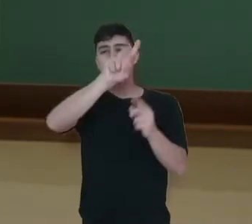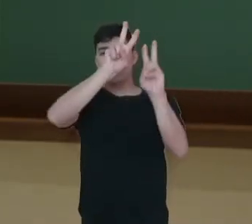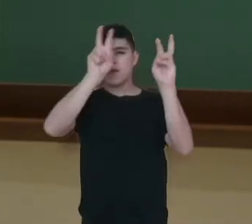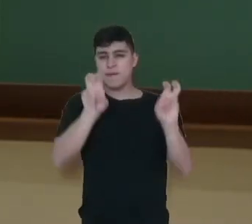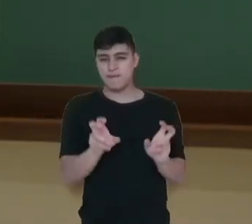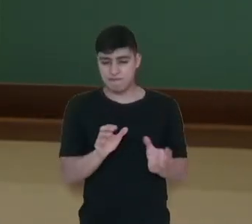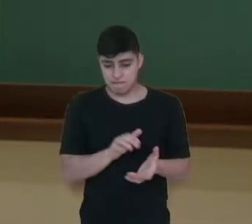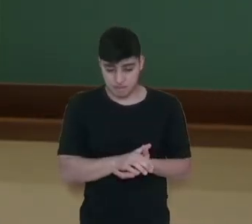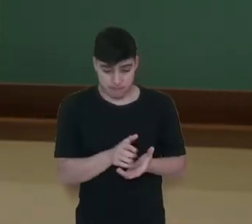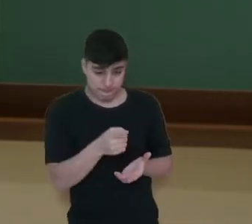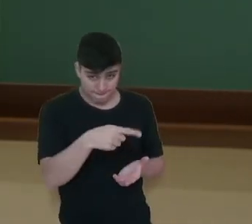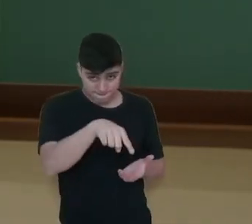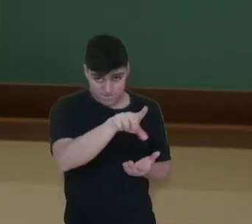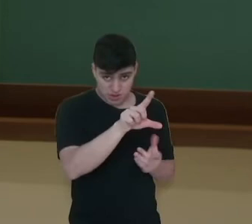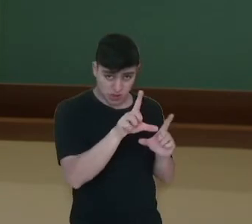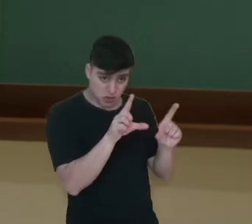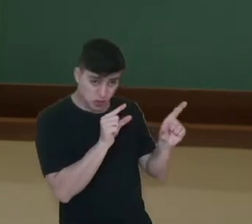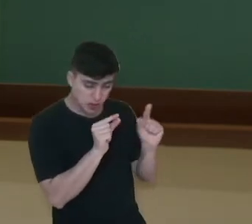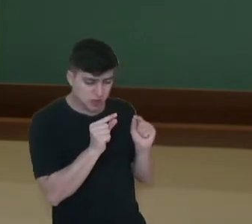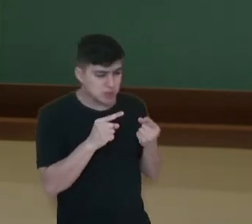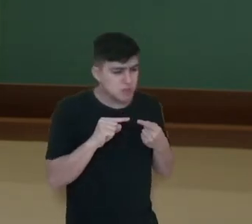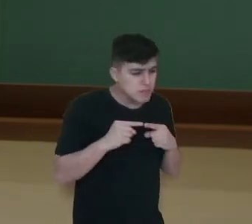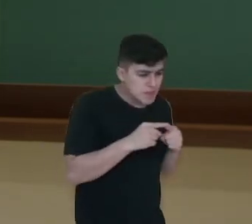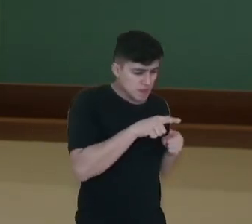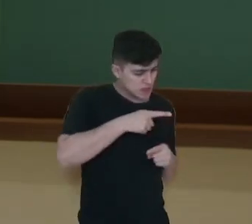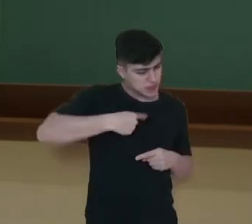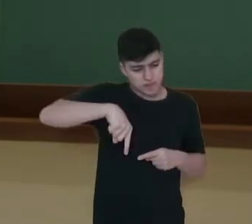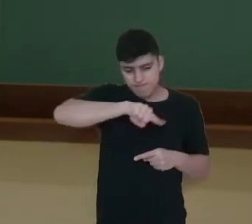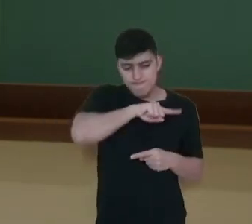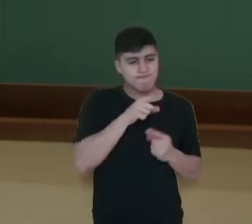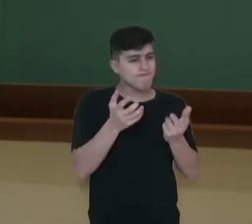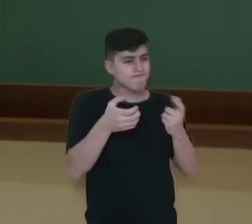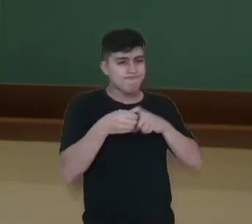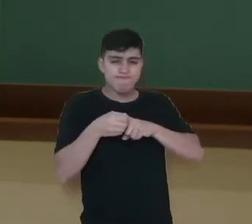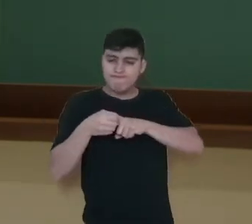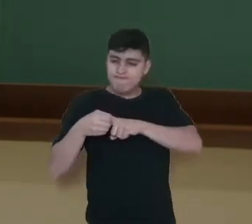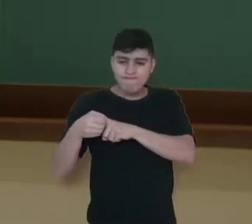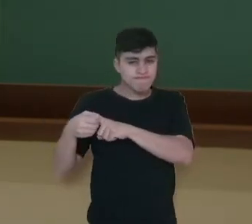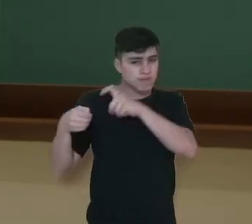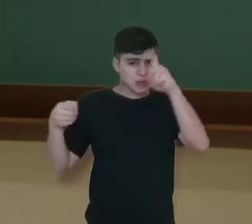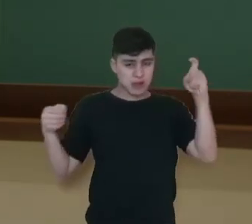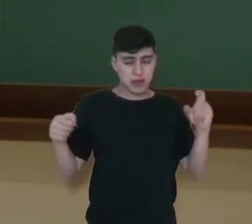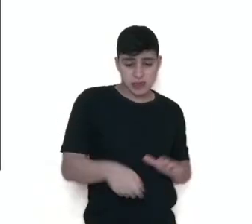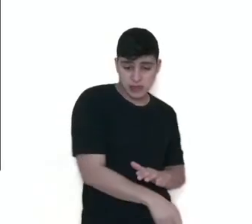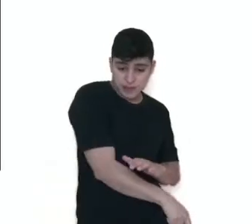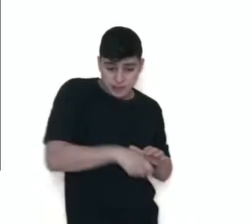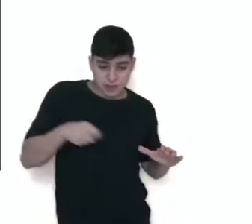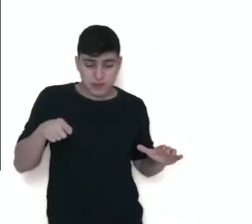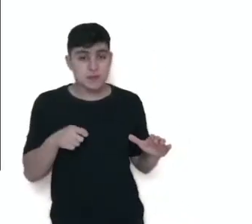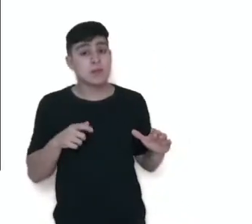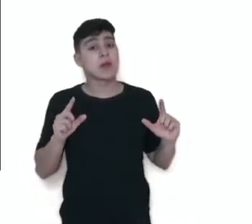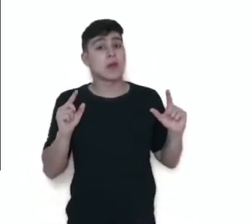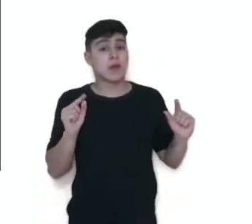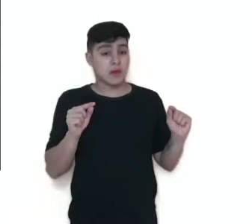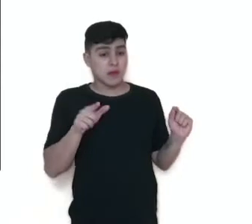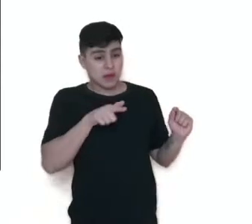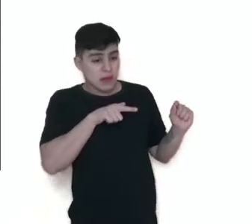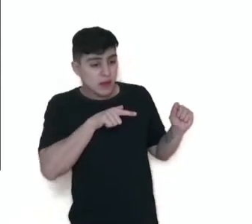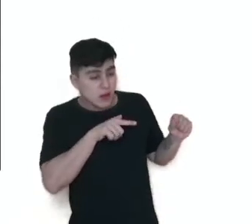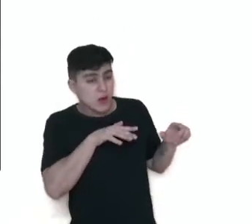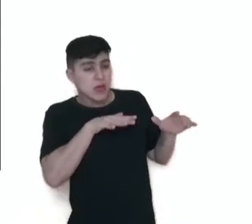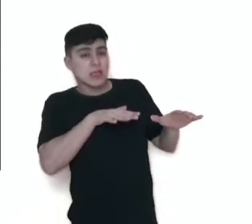vão optar ali pela independência, certo? E o comando do Exército Continental, então, ele foi